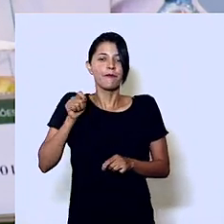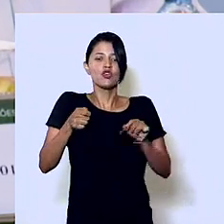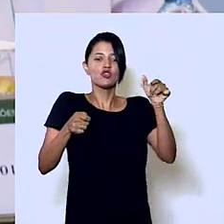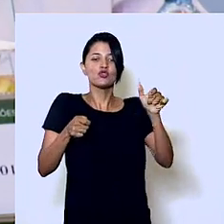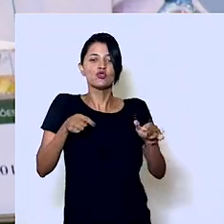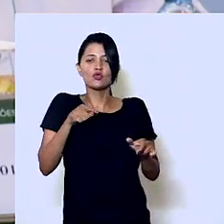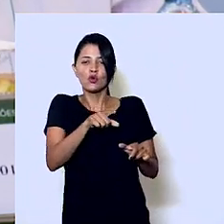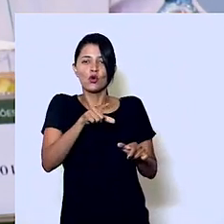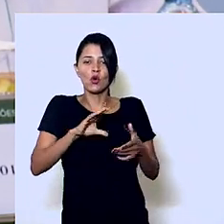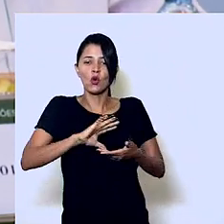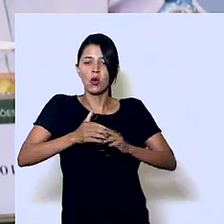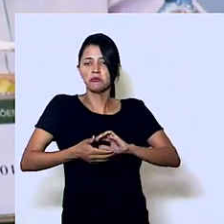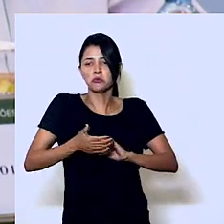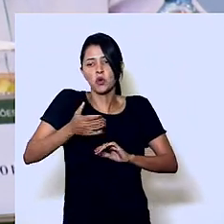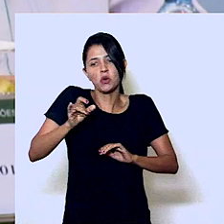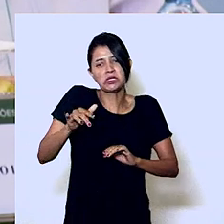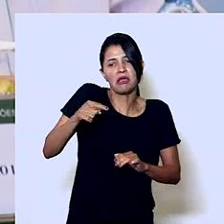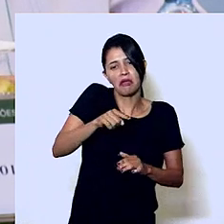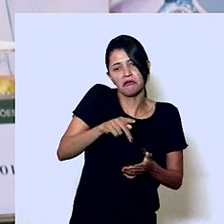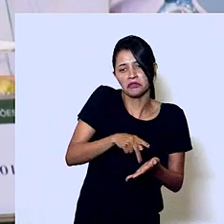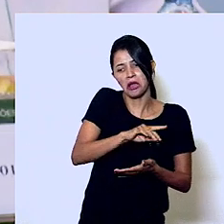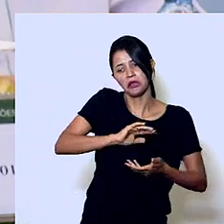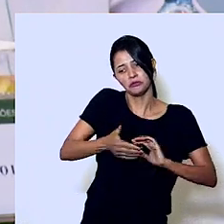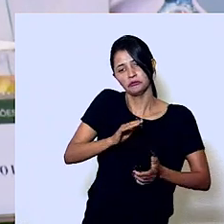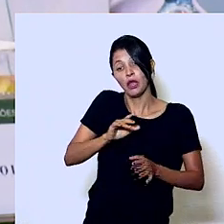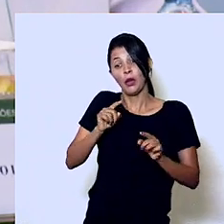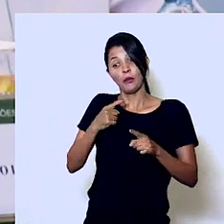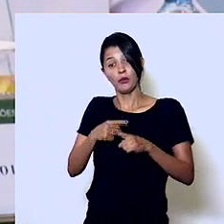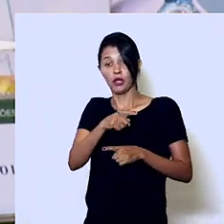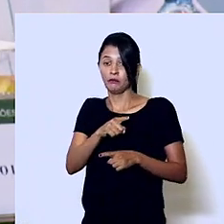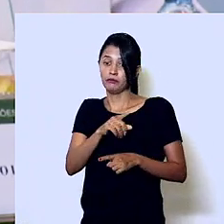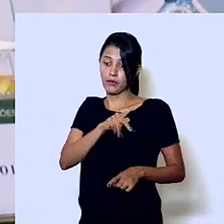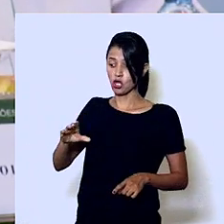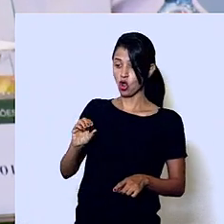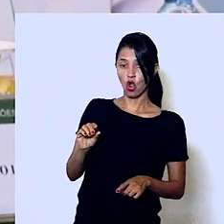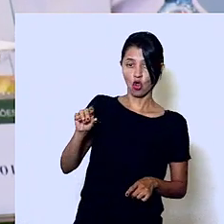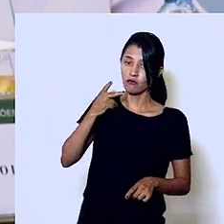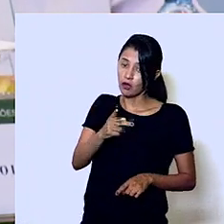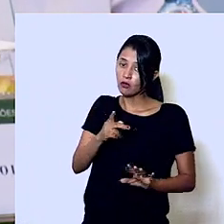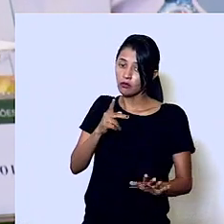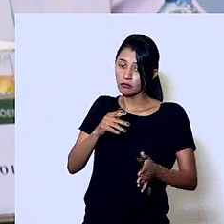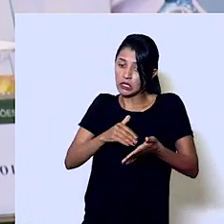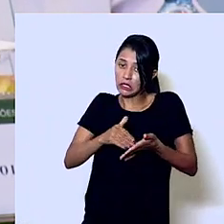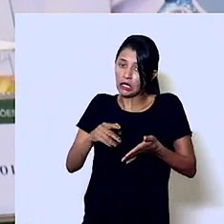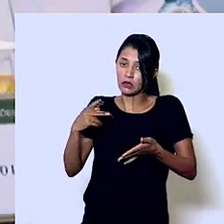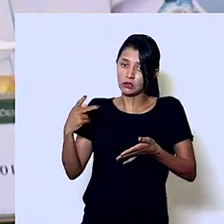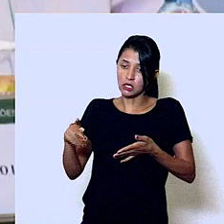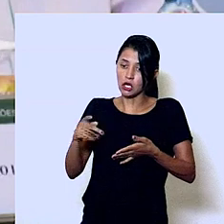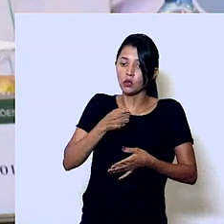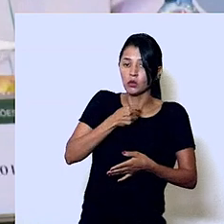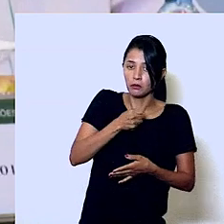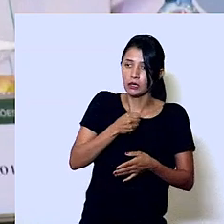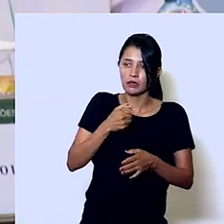Itamaraty, constou, porque foi o que o presidente Collor falou para o seu secretário de imprensa, Cláudio Humberto, eu seria numa etapa seguinte,